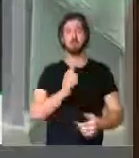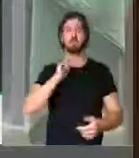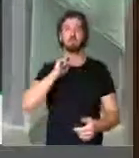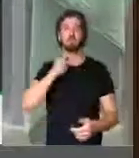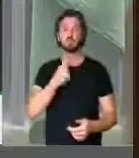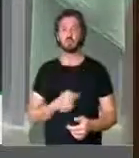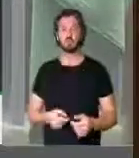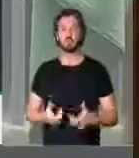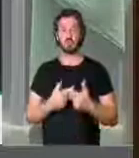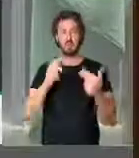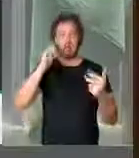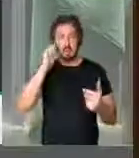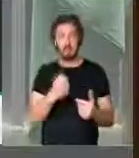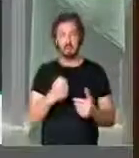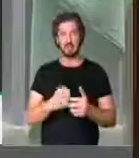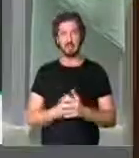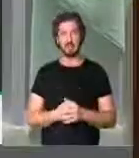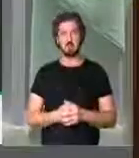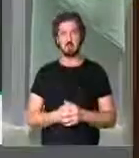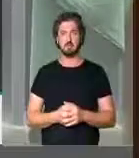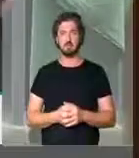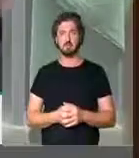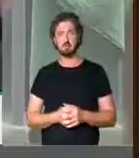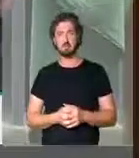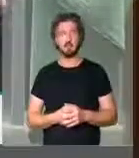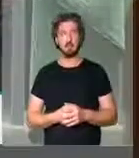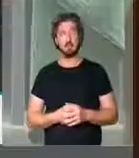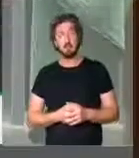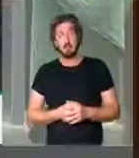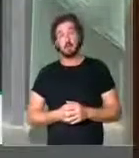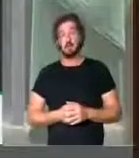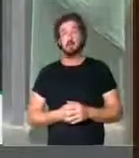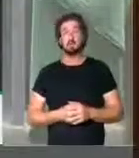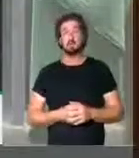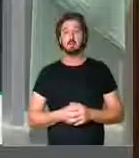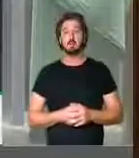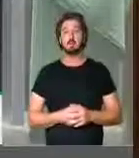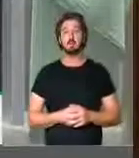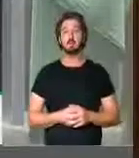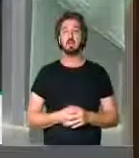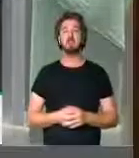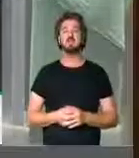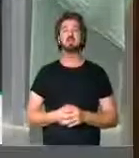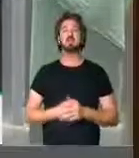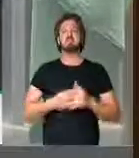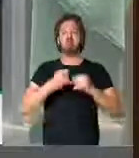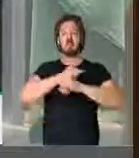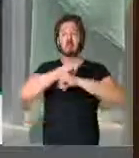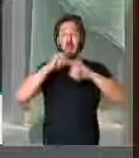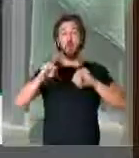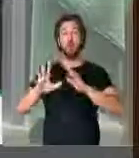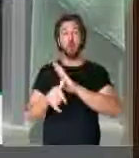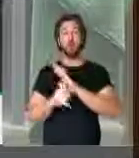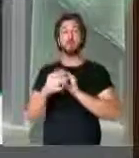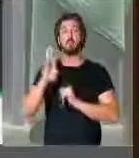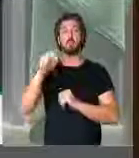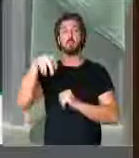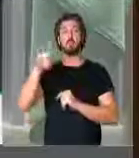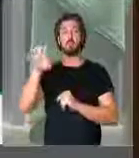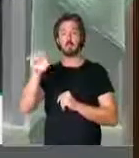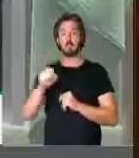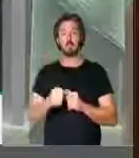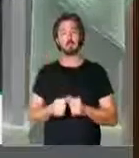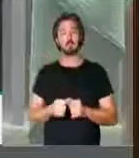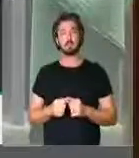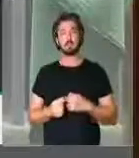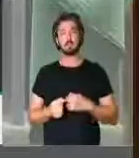suja, uma página negra, uma página que noticia o saque do BNDES,